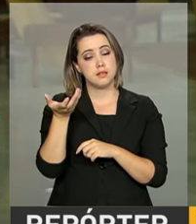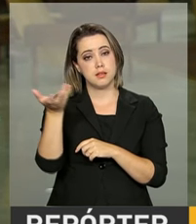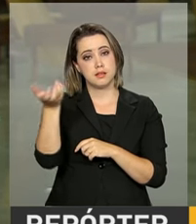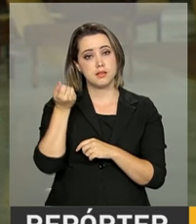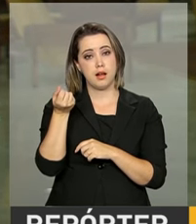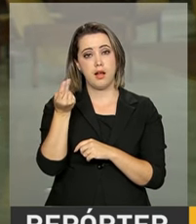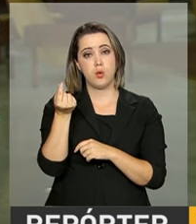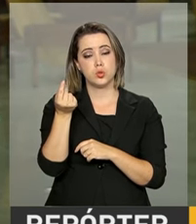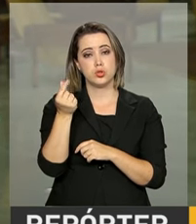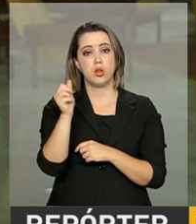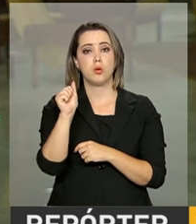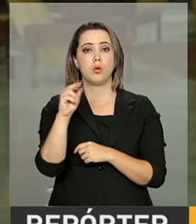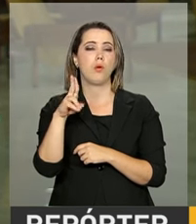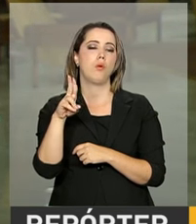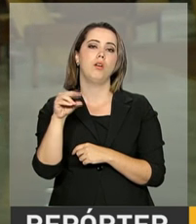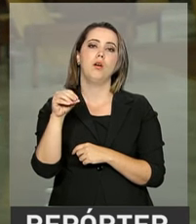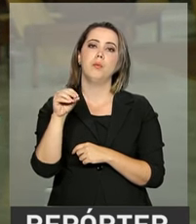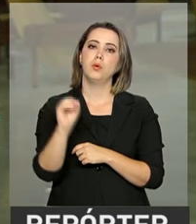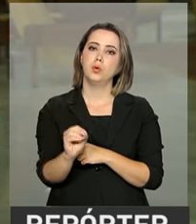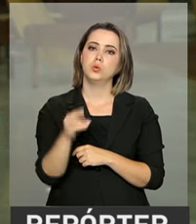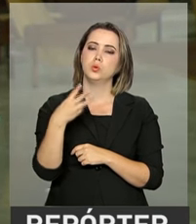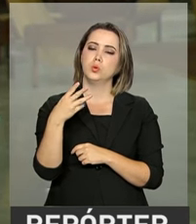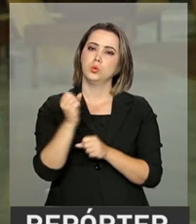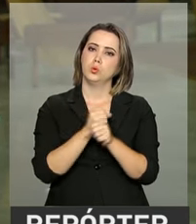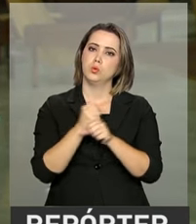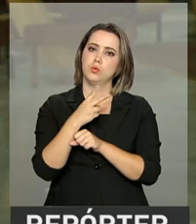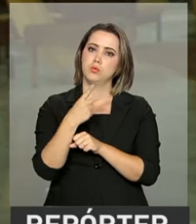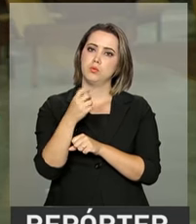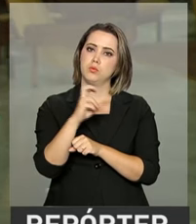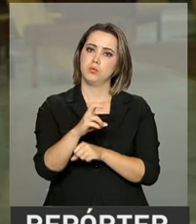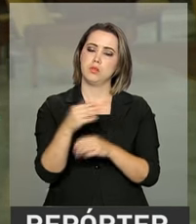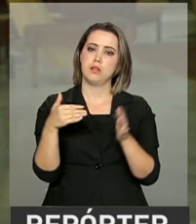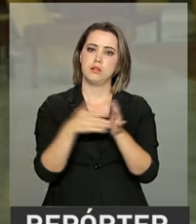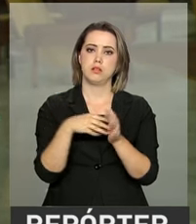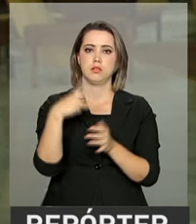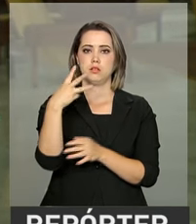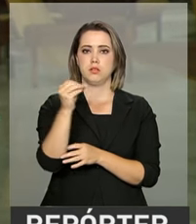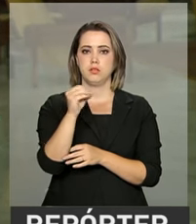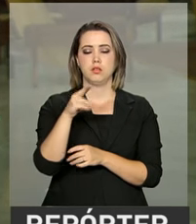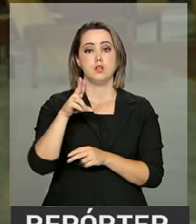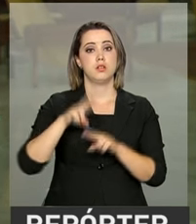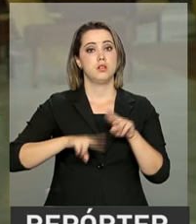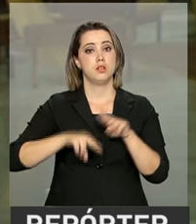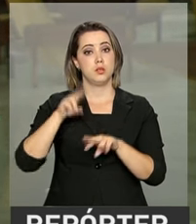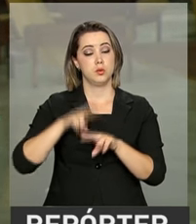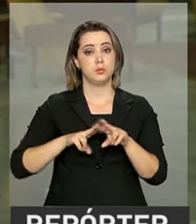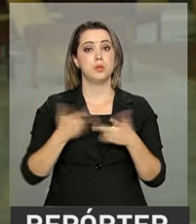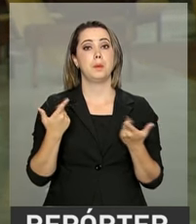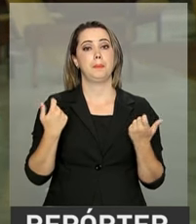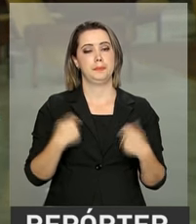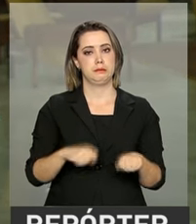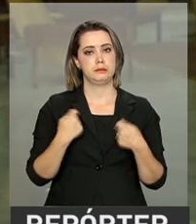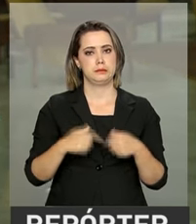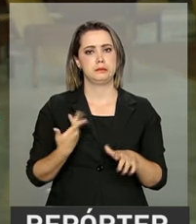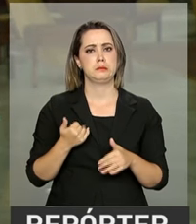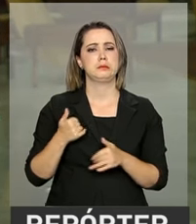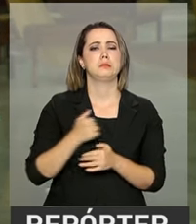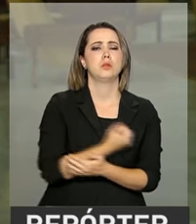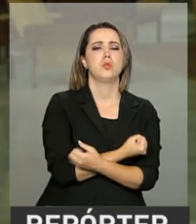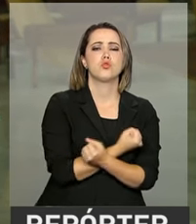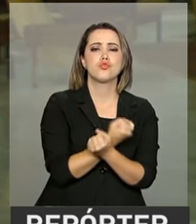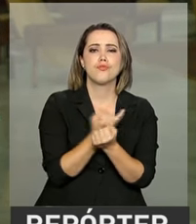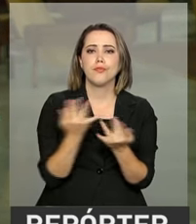referentes ao abono salarial de 2015 até o próximo dia 30 de junho. E olha, Roberto, são